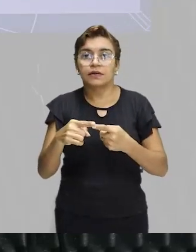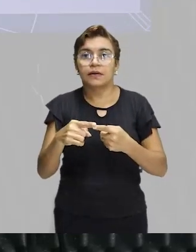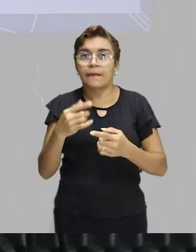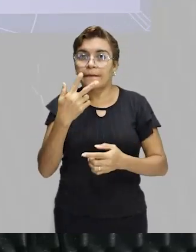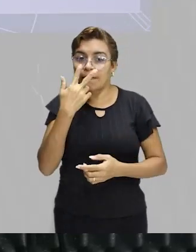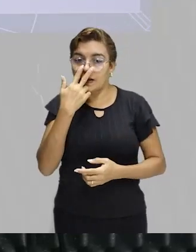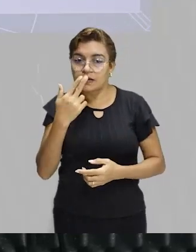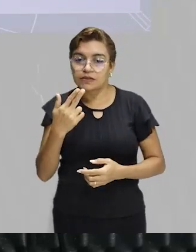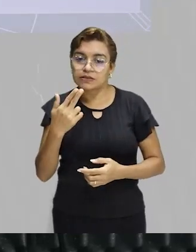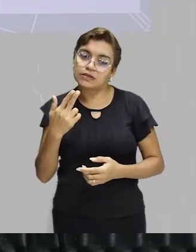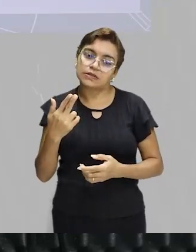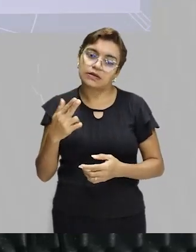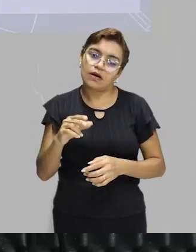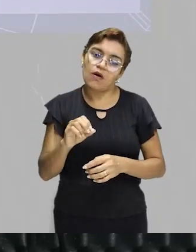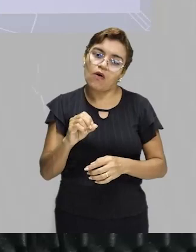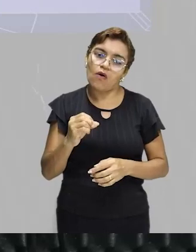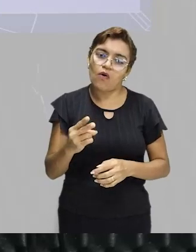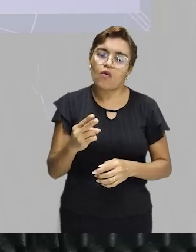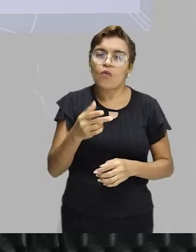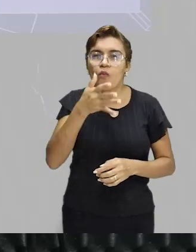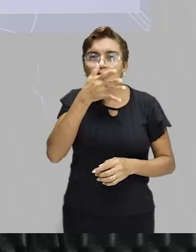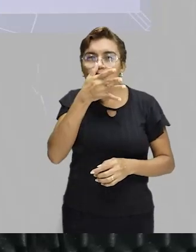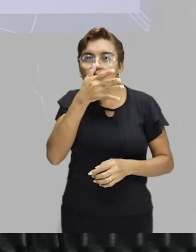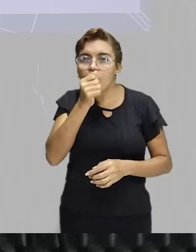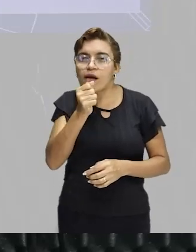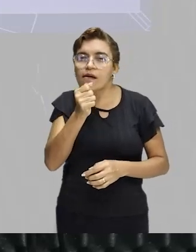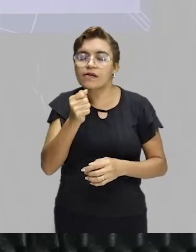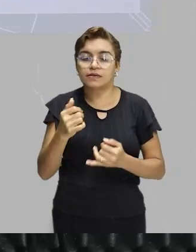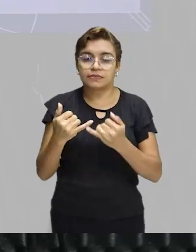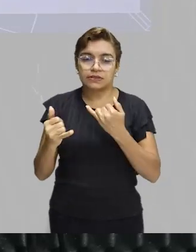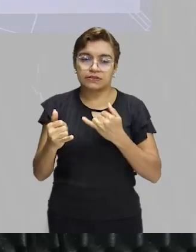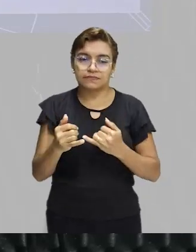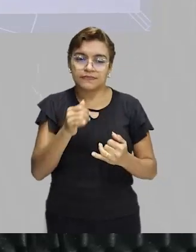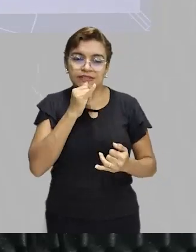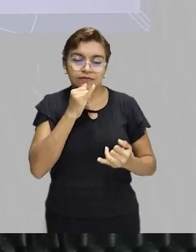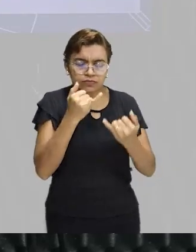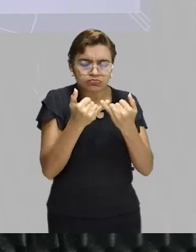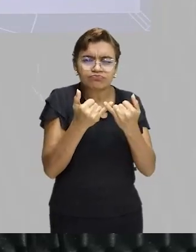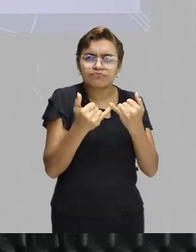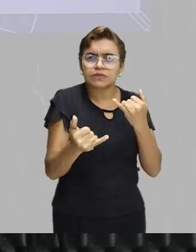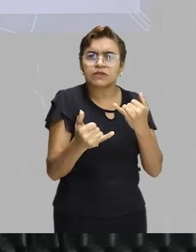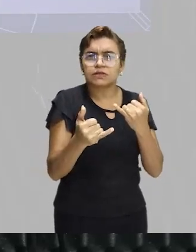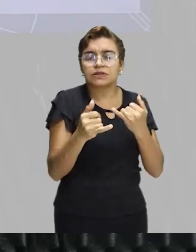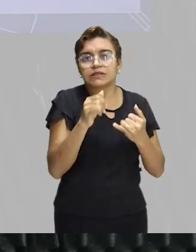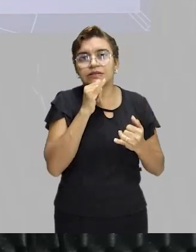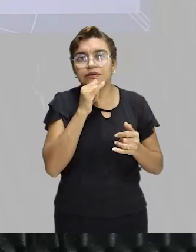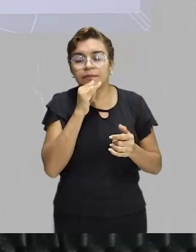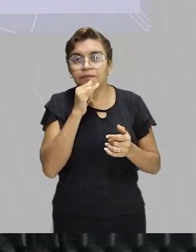um pouquinho distante. Tá? As idênticas são aquelas palavras que, do mesmo jeito que eu